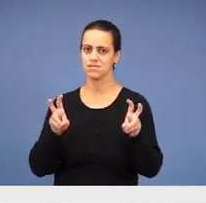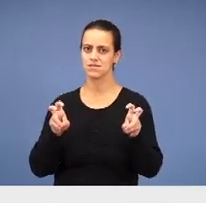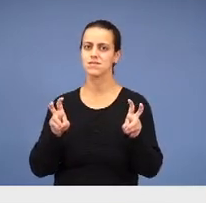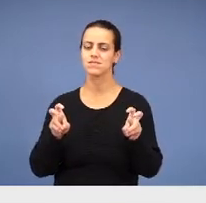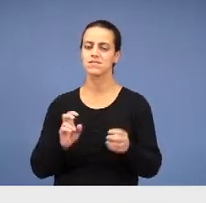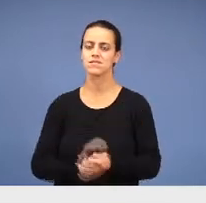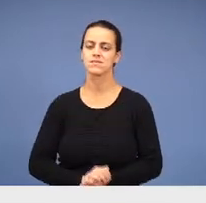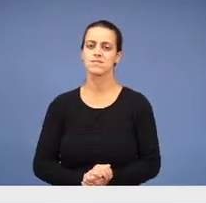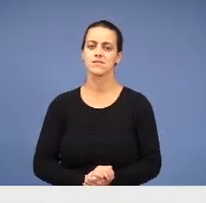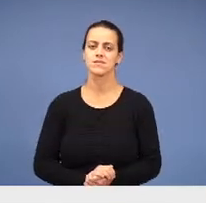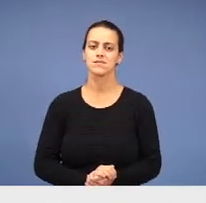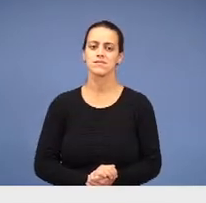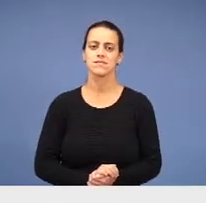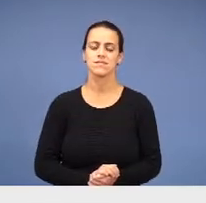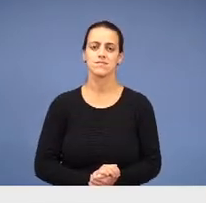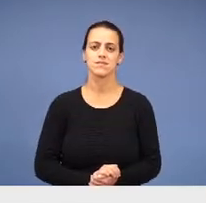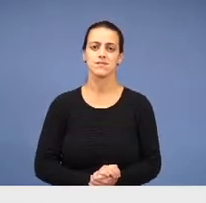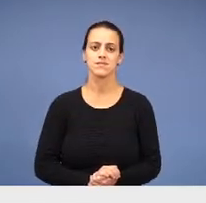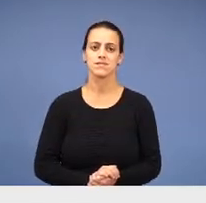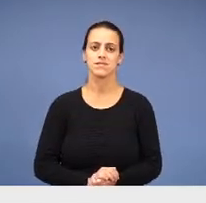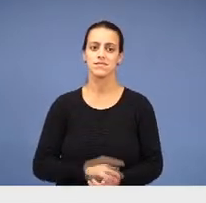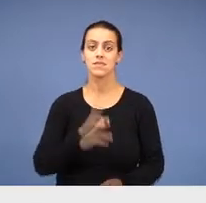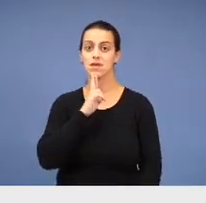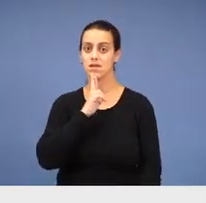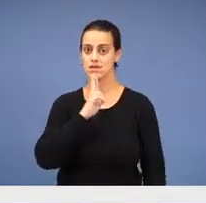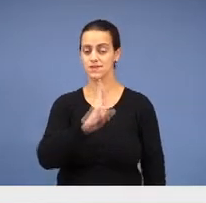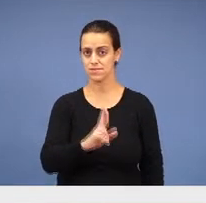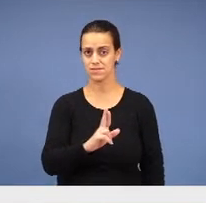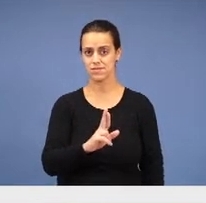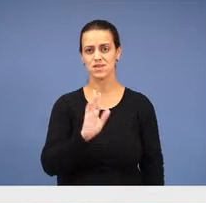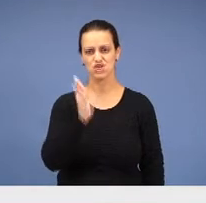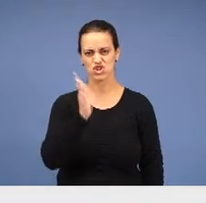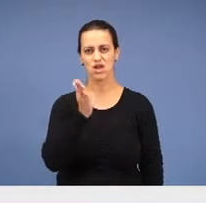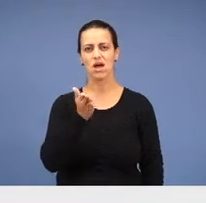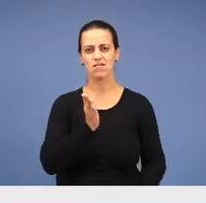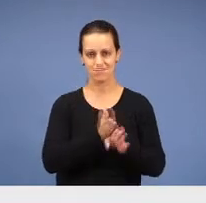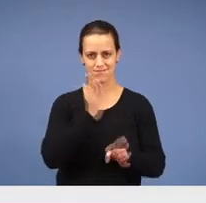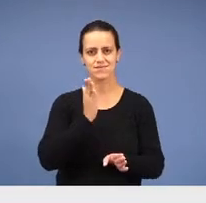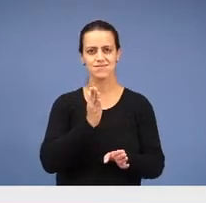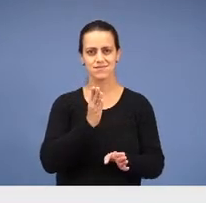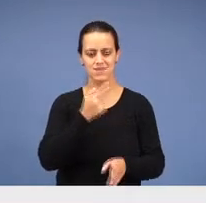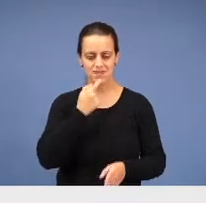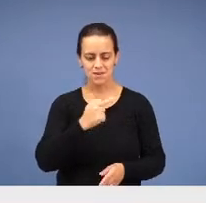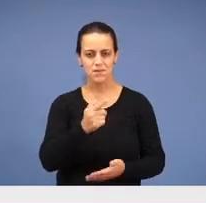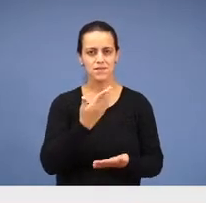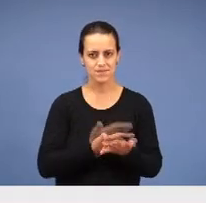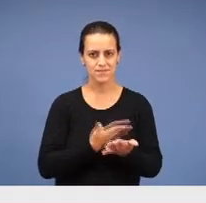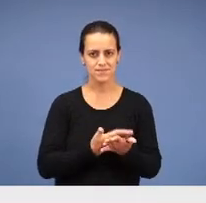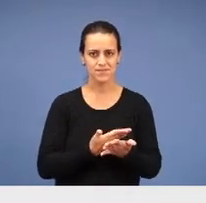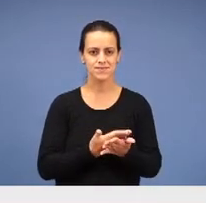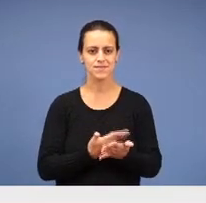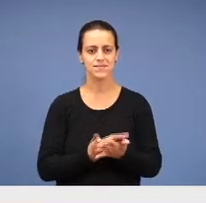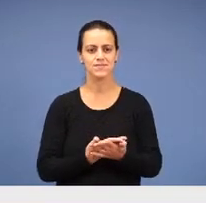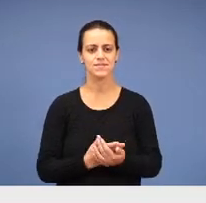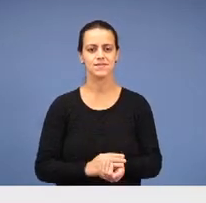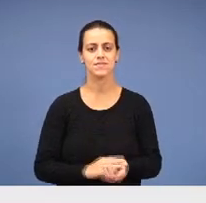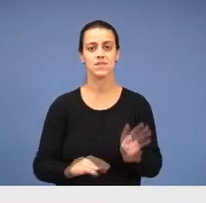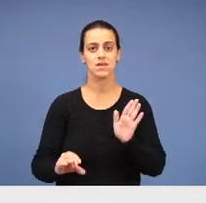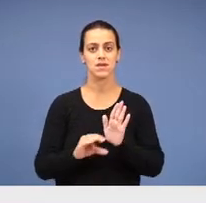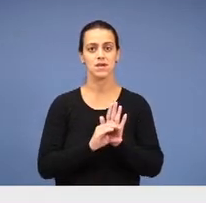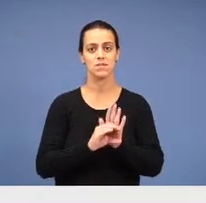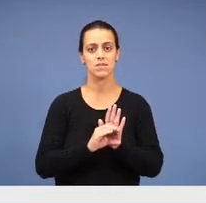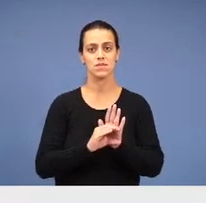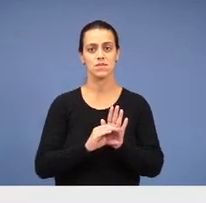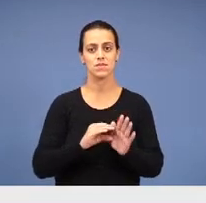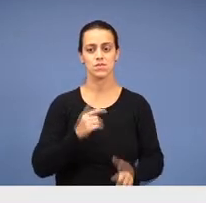pastor Gedeltinho. Então a nossa resposta, que a resposta que os irmãos encontraram ao longo da semana, foi lá no capítulo 2 de